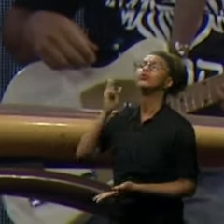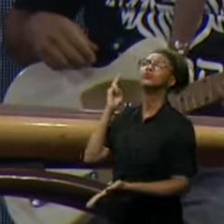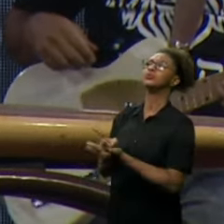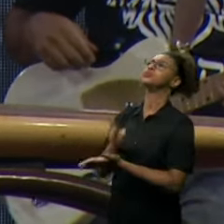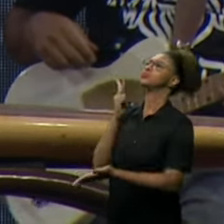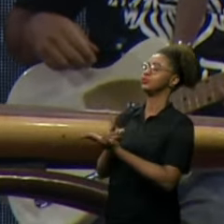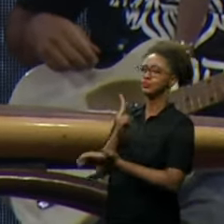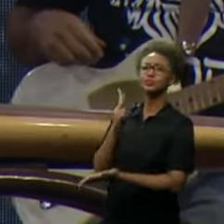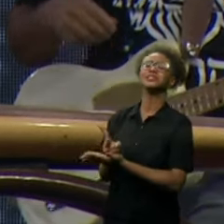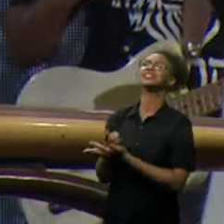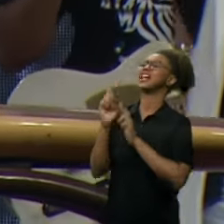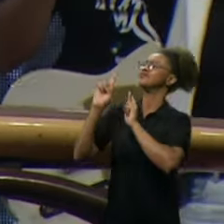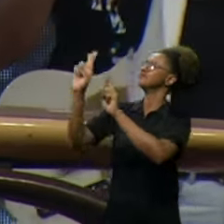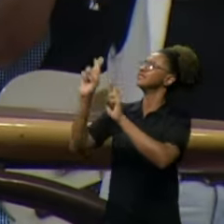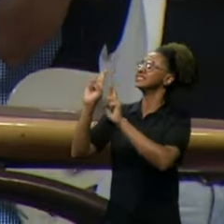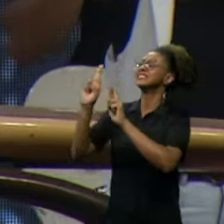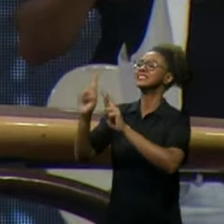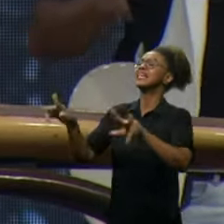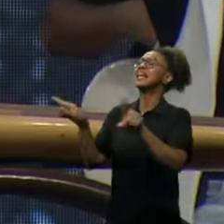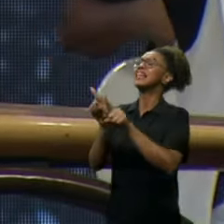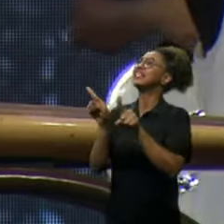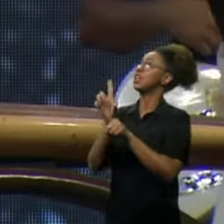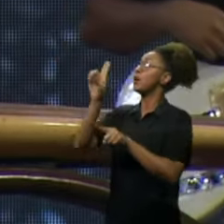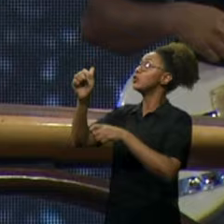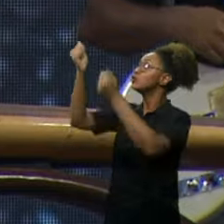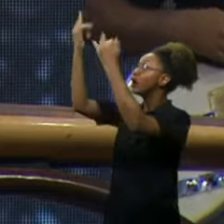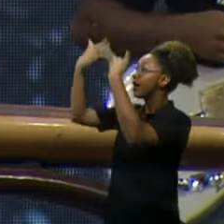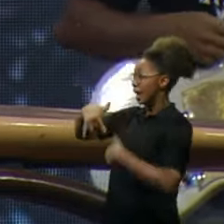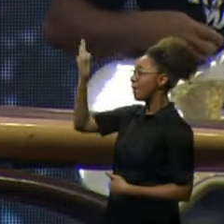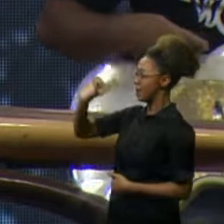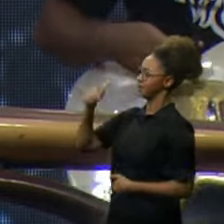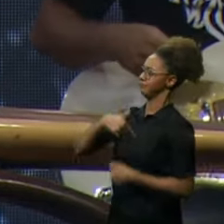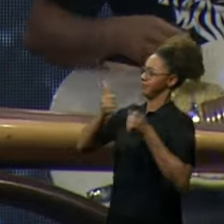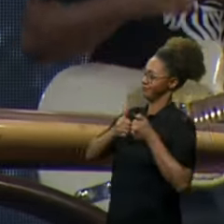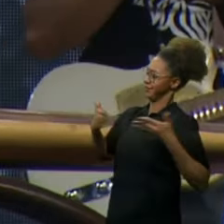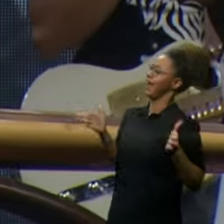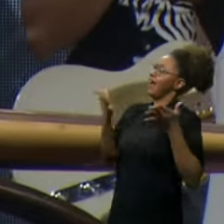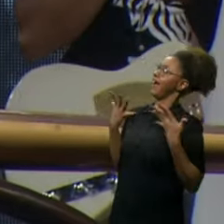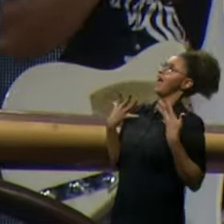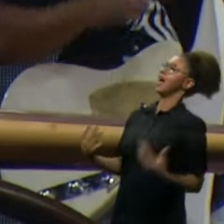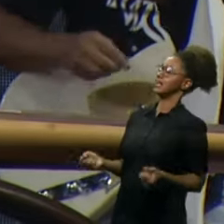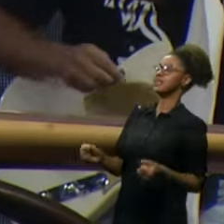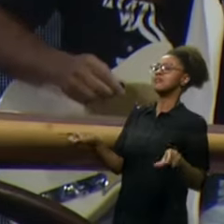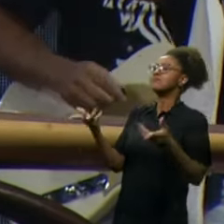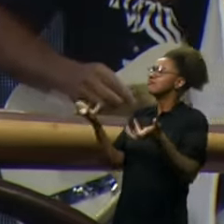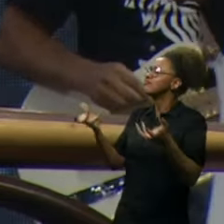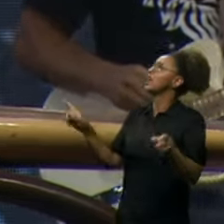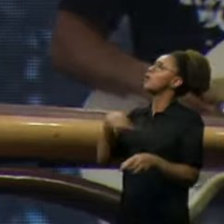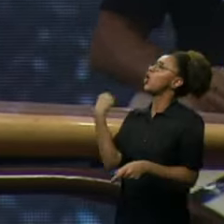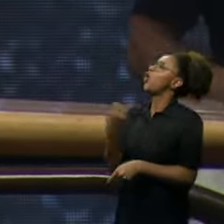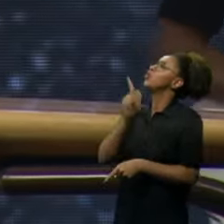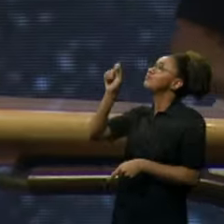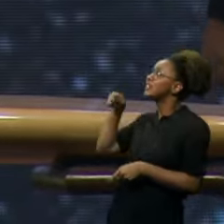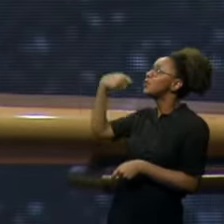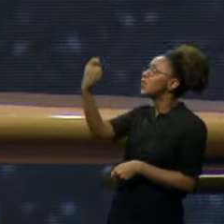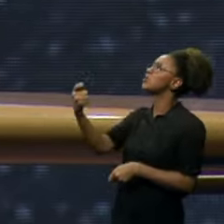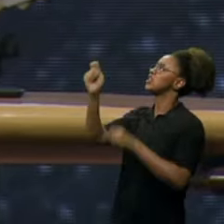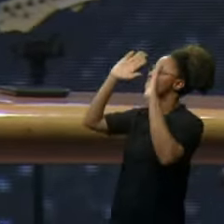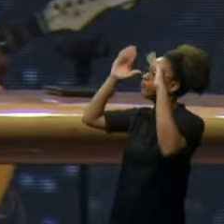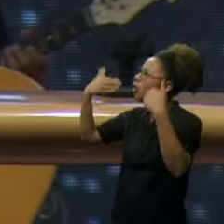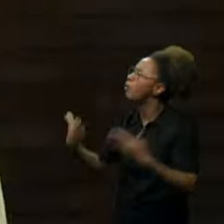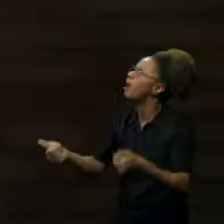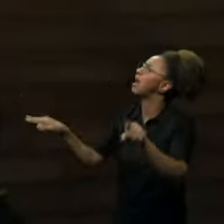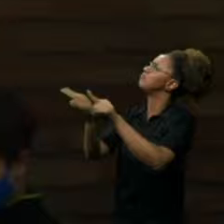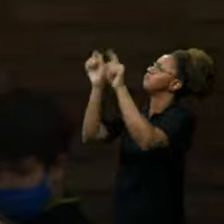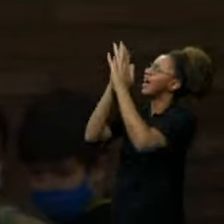nossa ainda esperamos nos abrimos do teu derramar você tá querendo dizer queremos Honrar e adorar o teu nome por isso